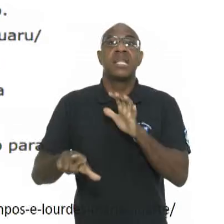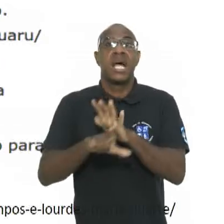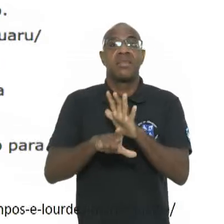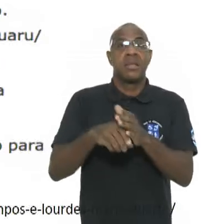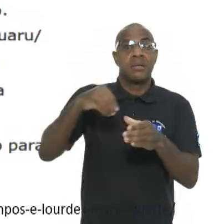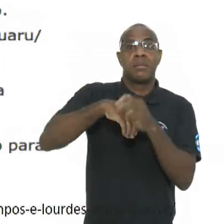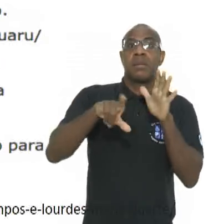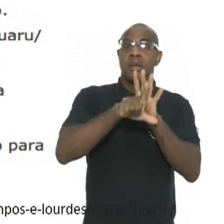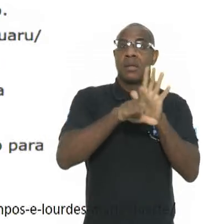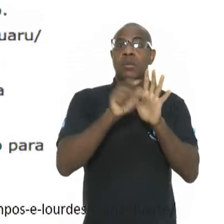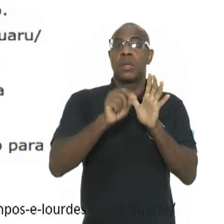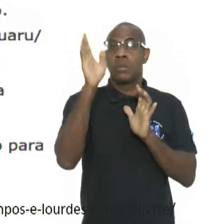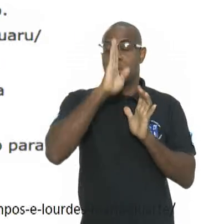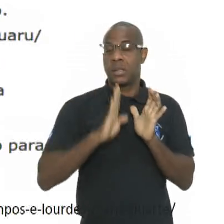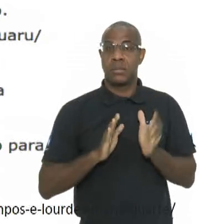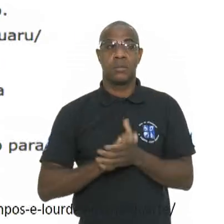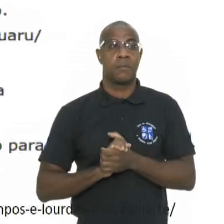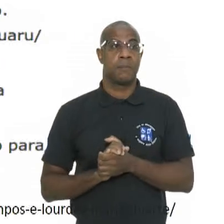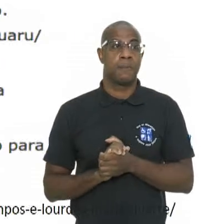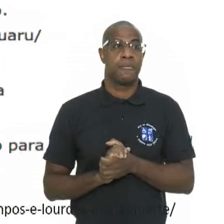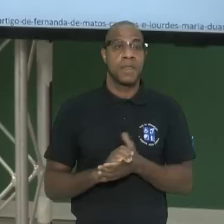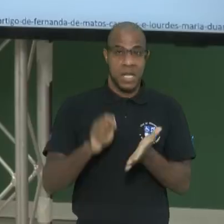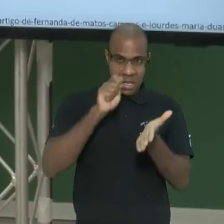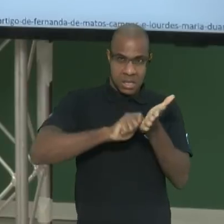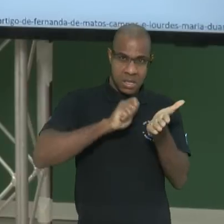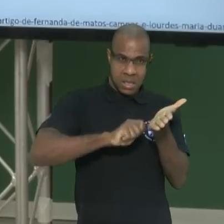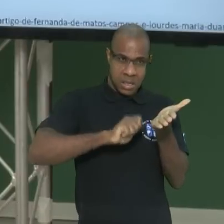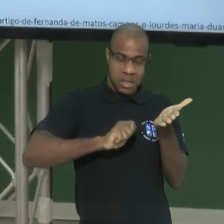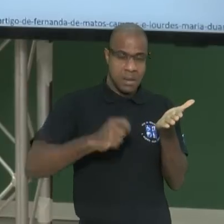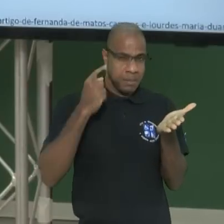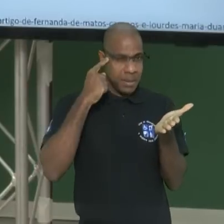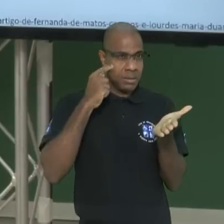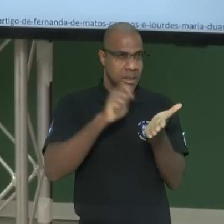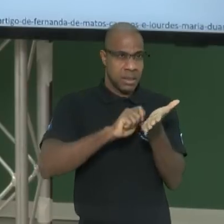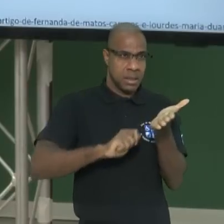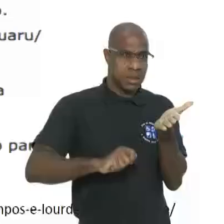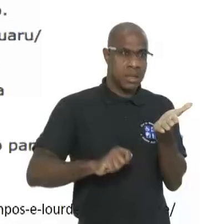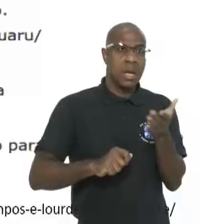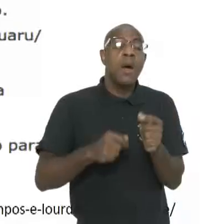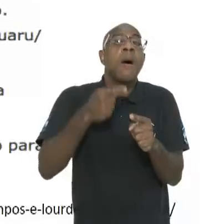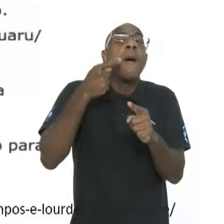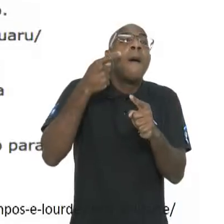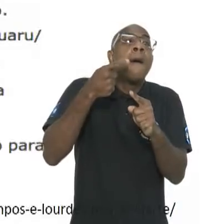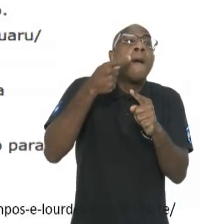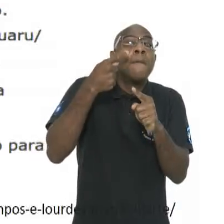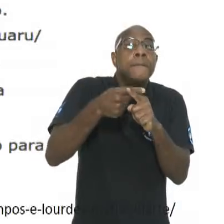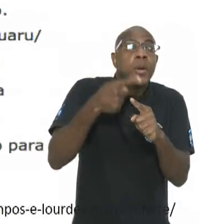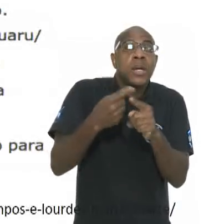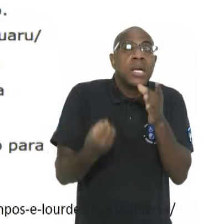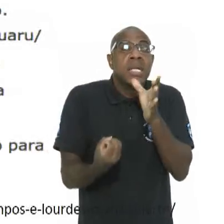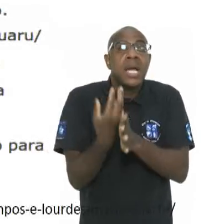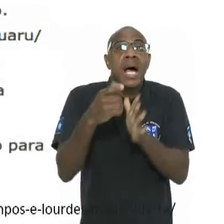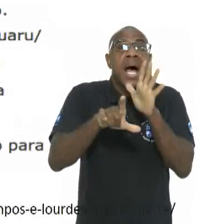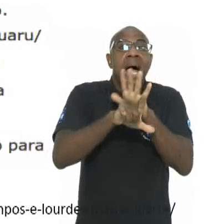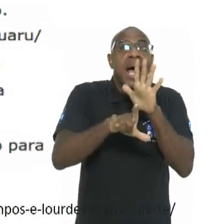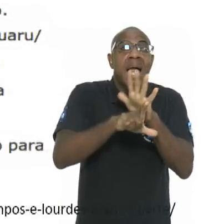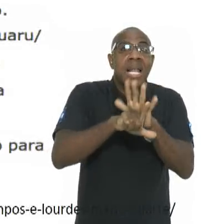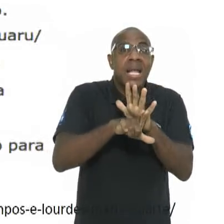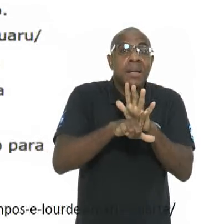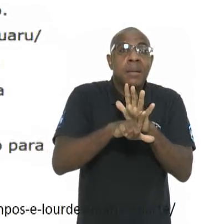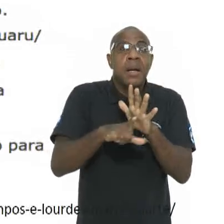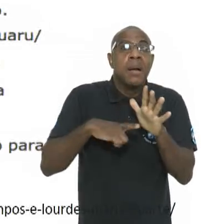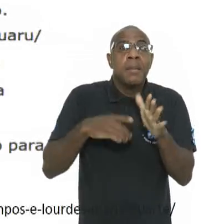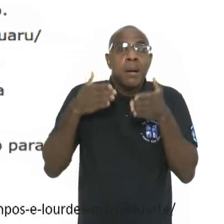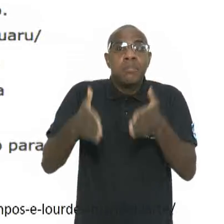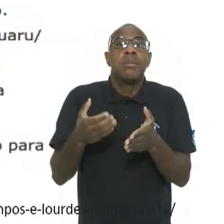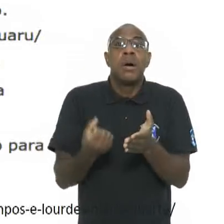legislação brasileira. Então, vamos anotar lá no caderno e pensar um pouquinho. Por que criar uma lei para estabelecer um número máximo